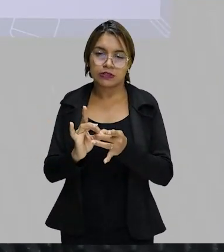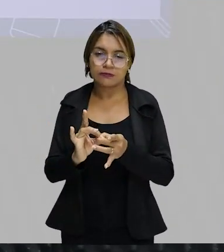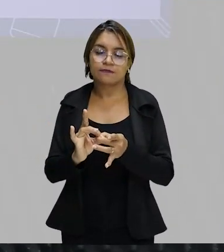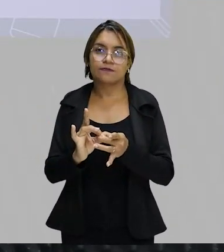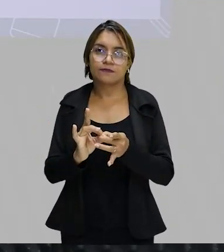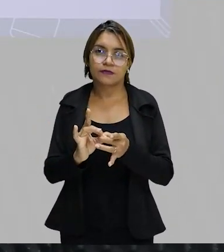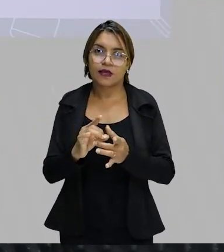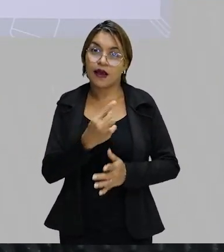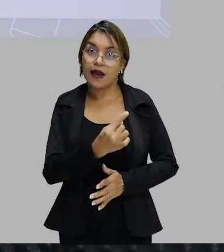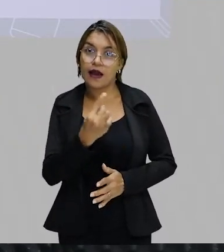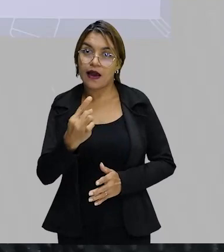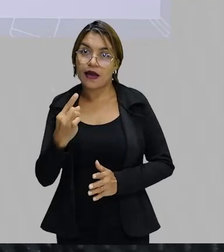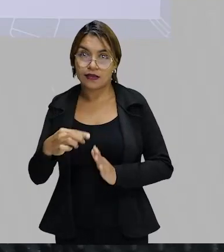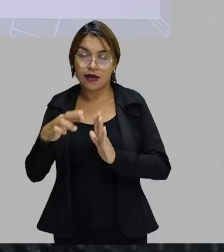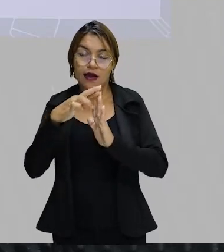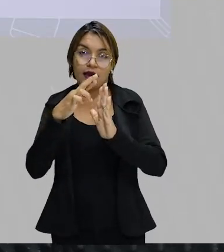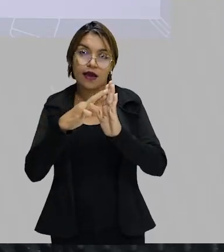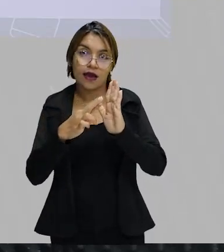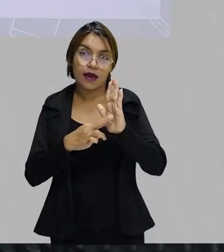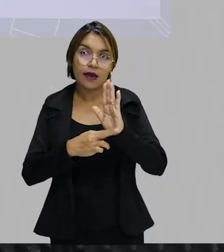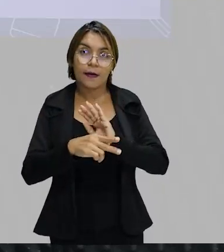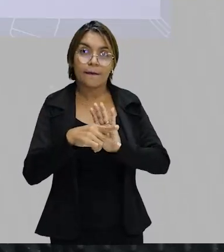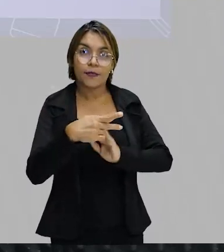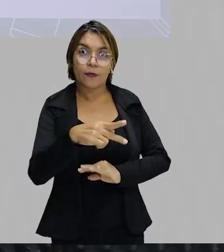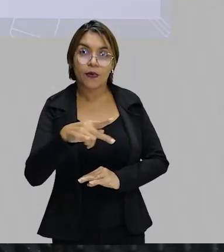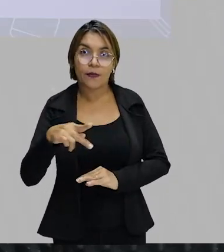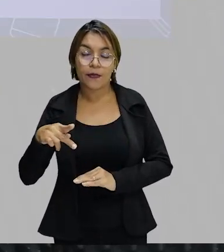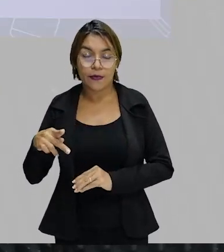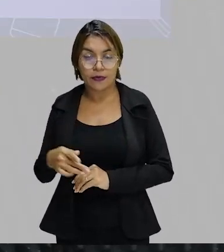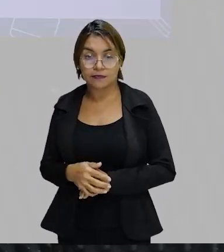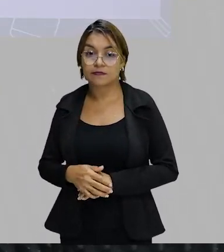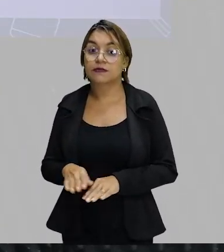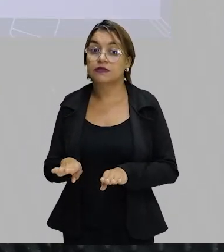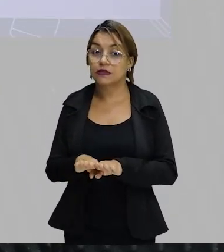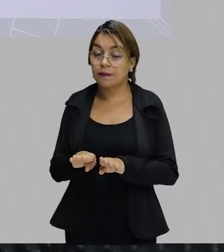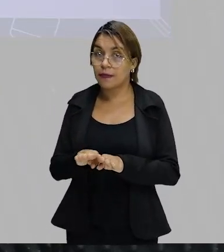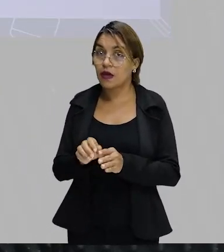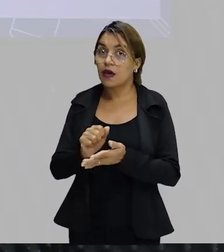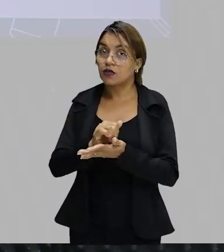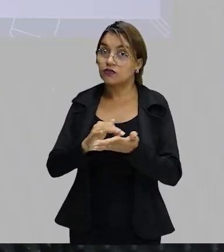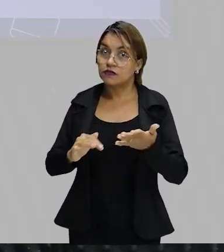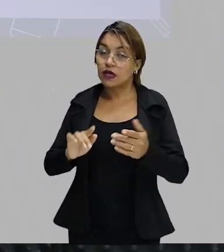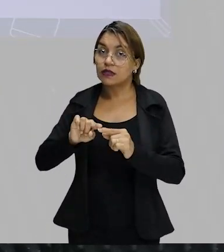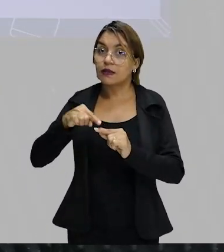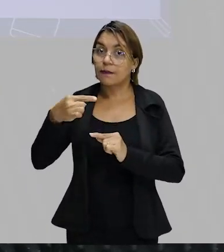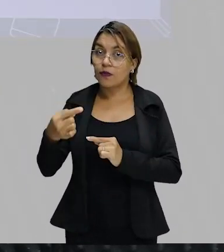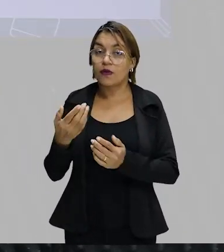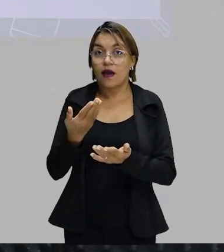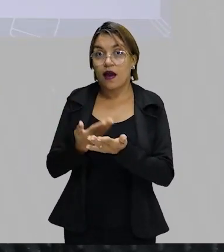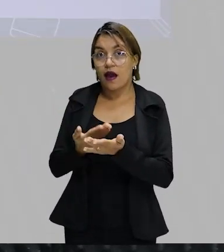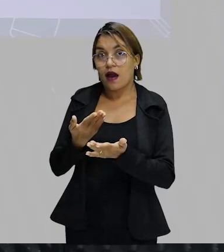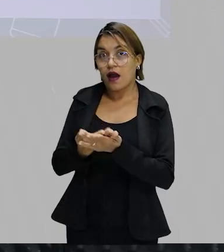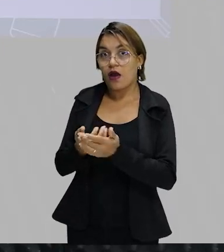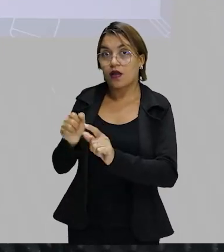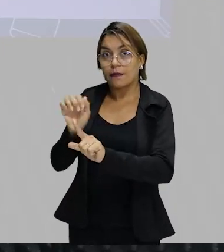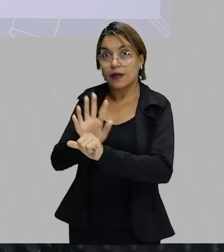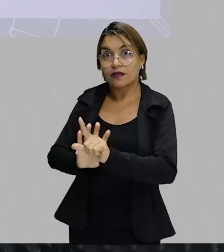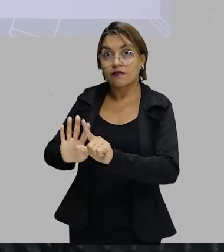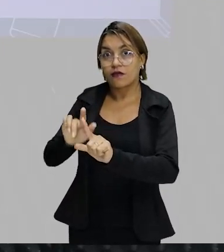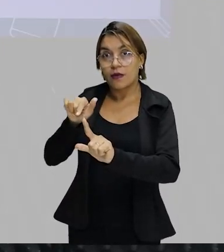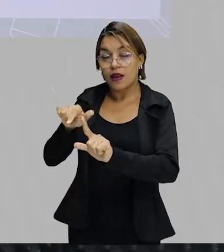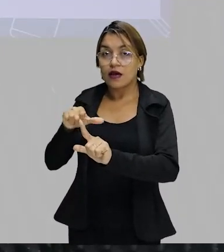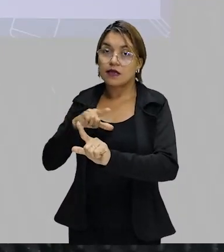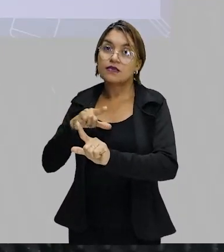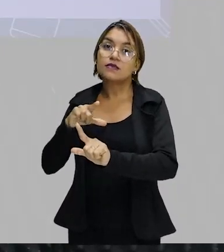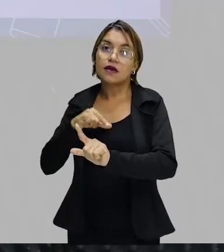respectivas regras. É importante que você, além do exercício, acompanhe a aula que está lá descrita,